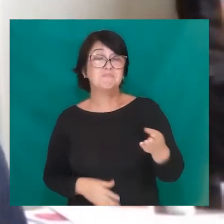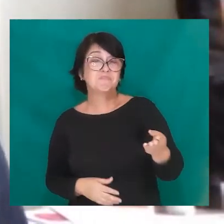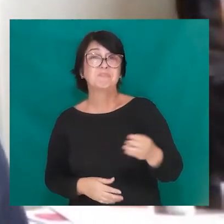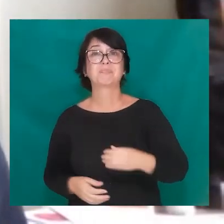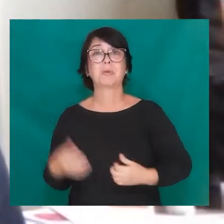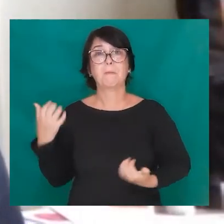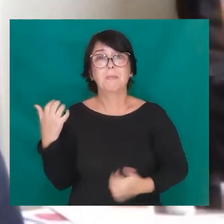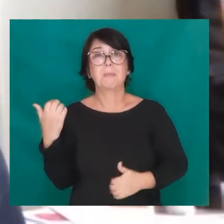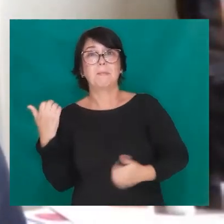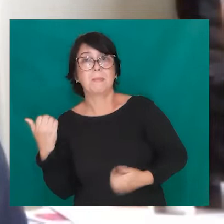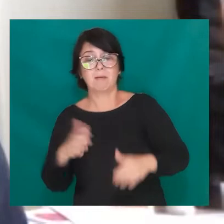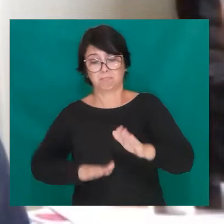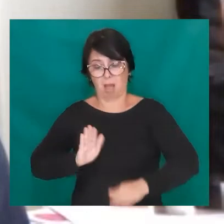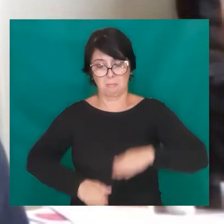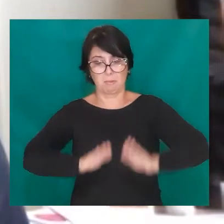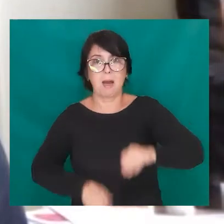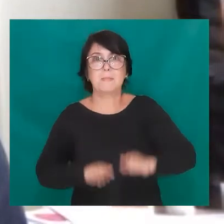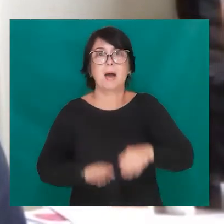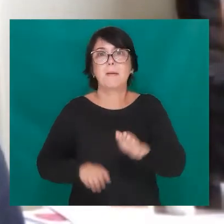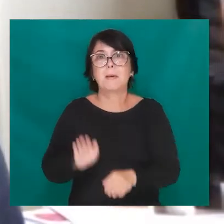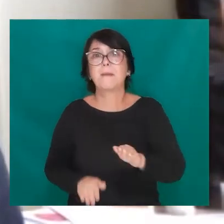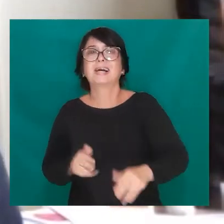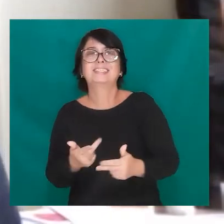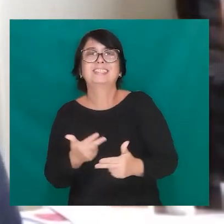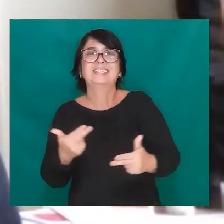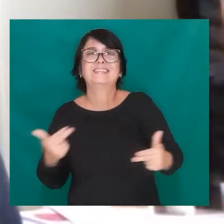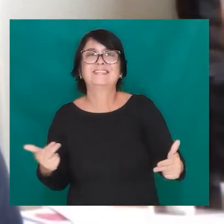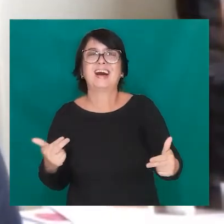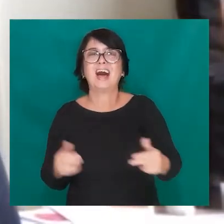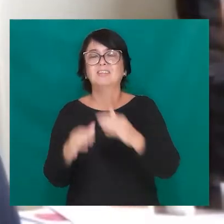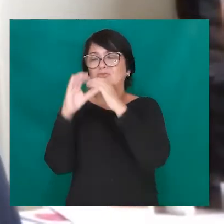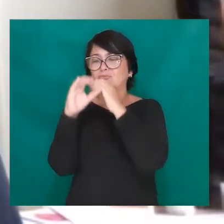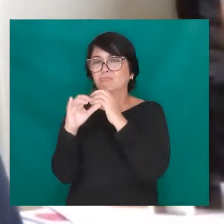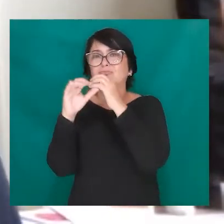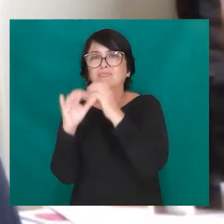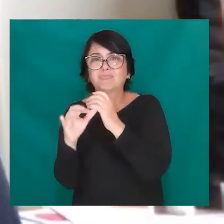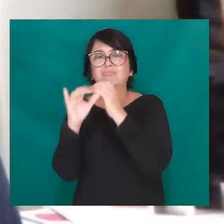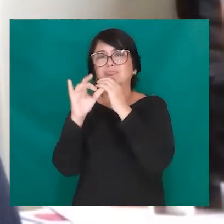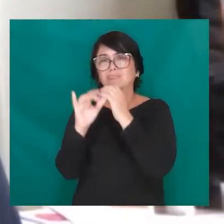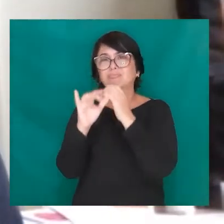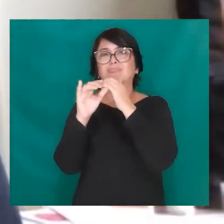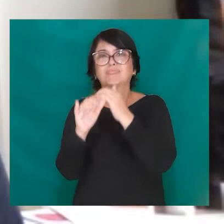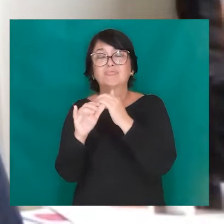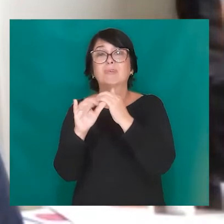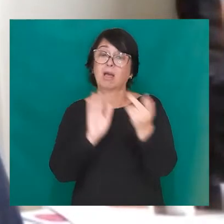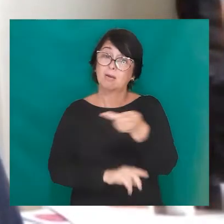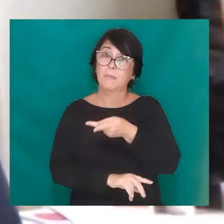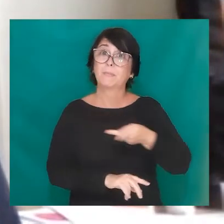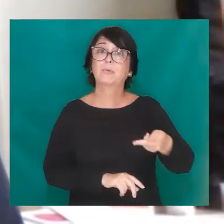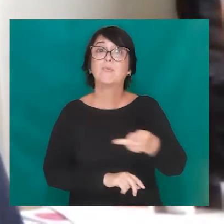temos cavaquinho, temos percussão, tem tudo, instrumento de sopro. E sempre a gente procura,